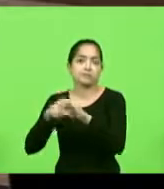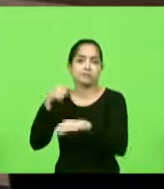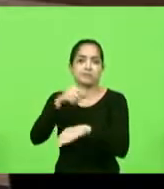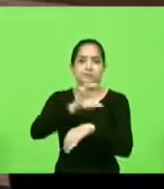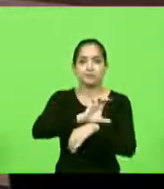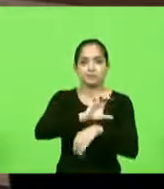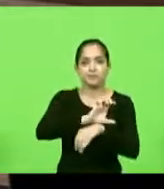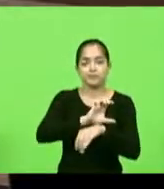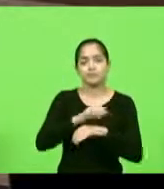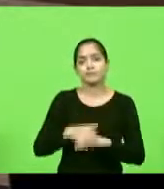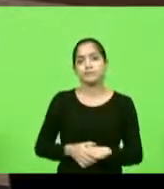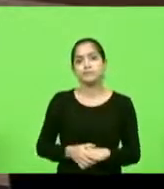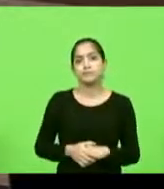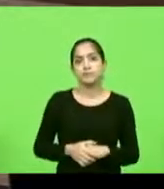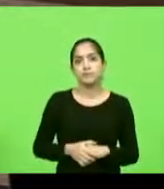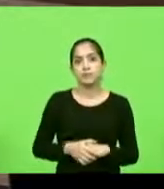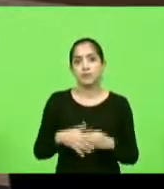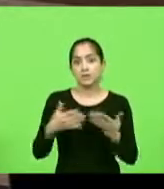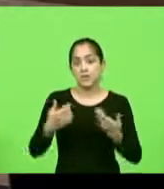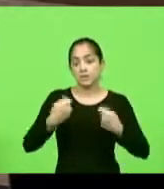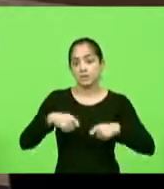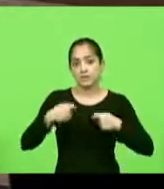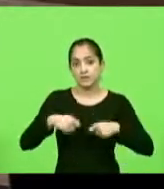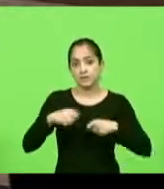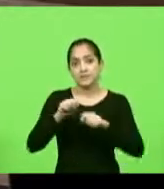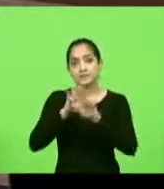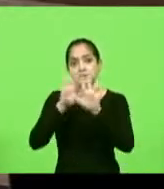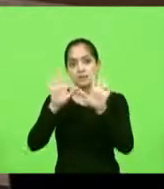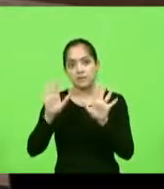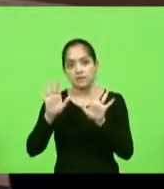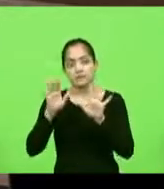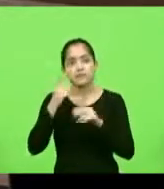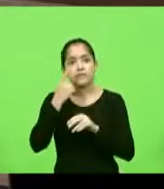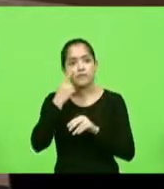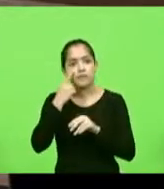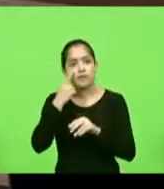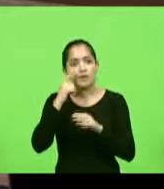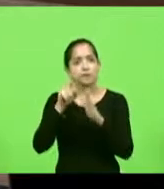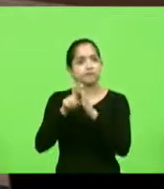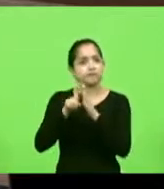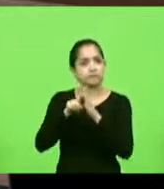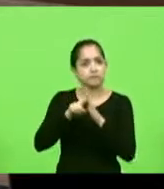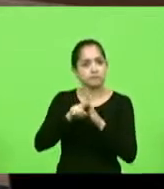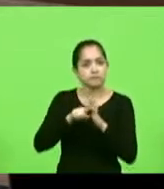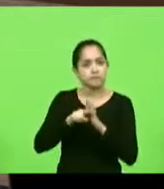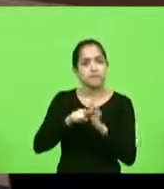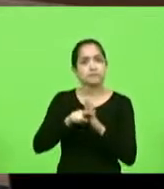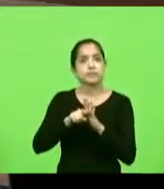isso, e realmente a gente precisa esclarecer esses fatos para